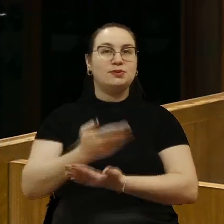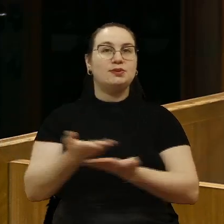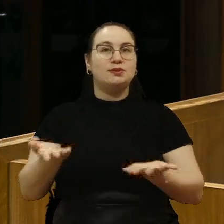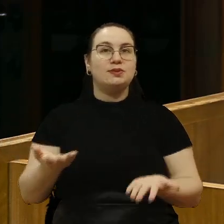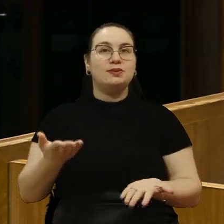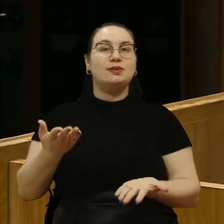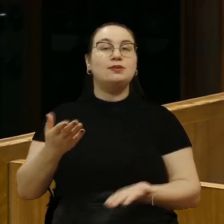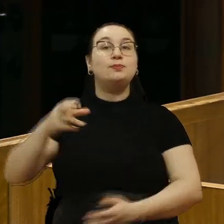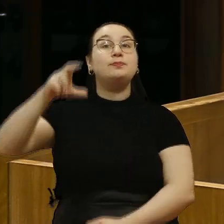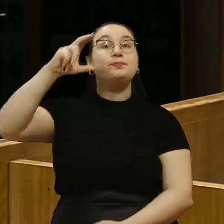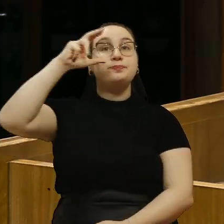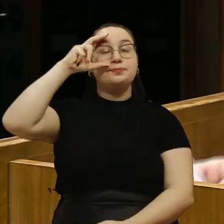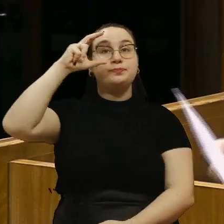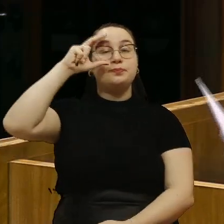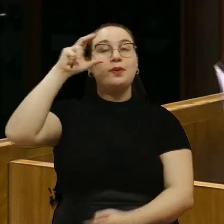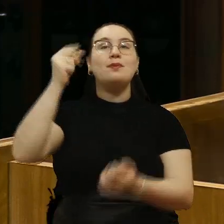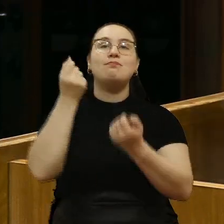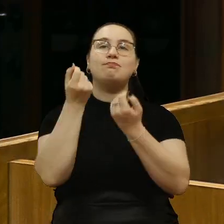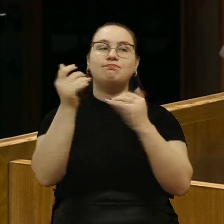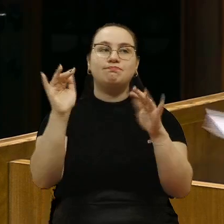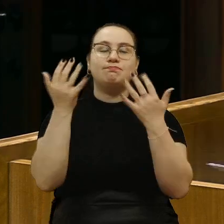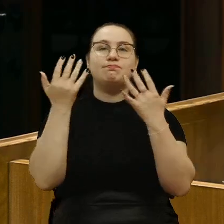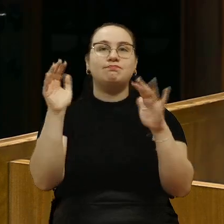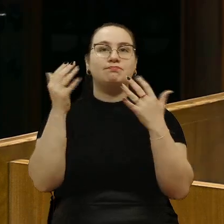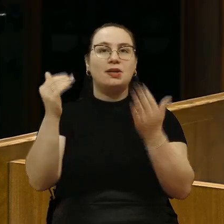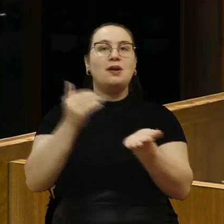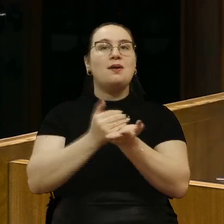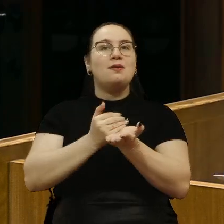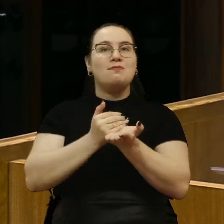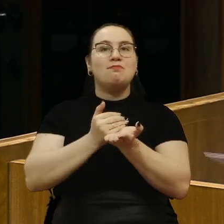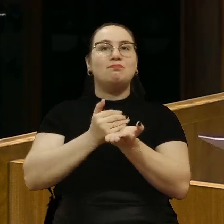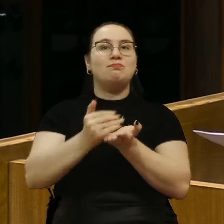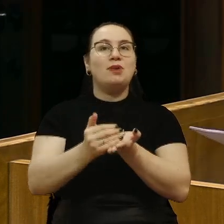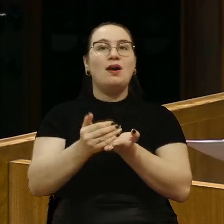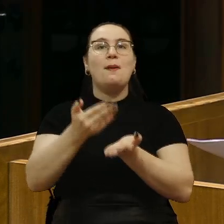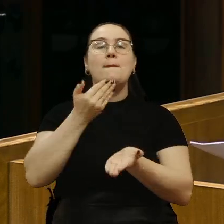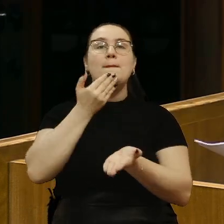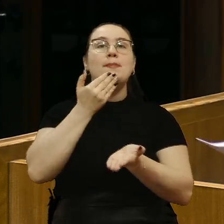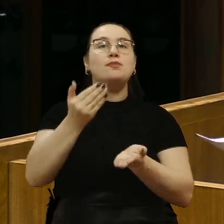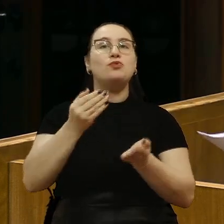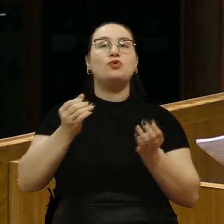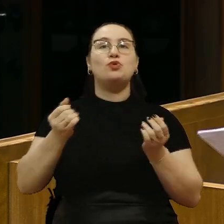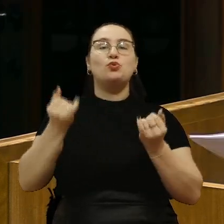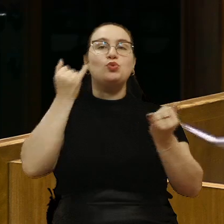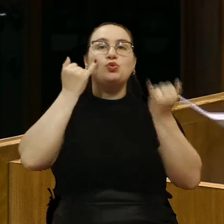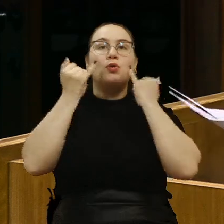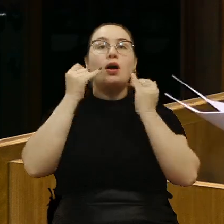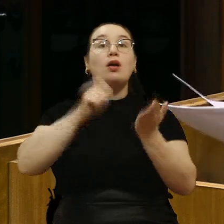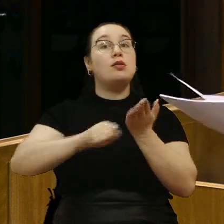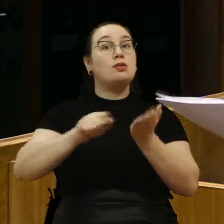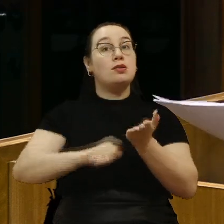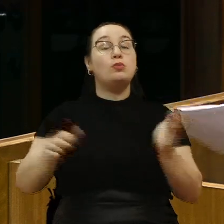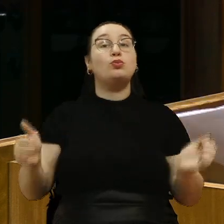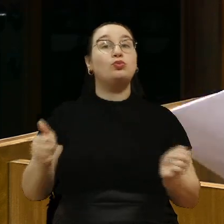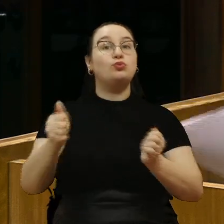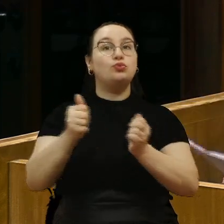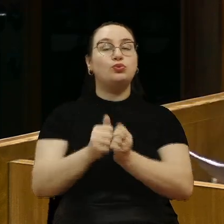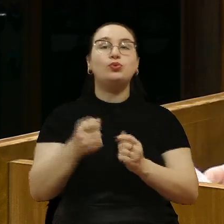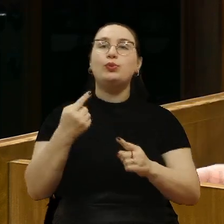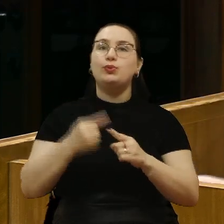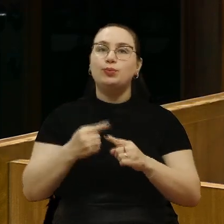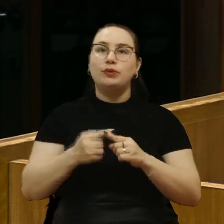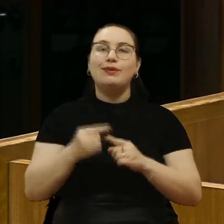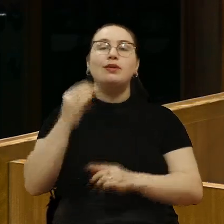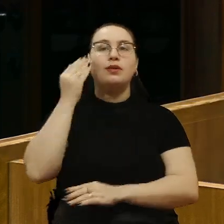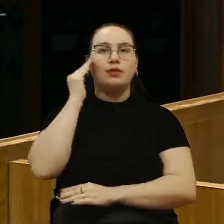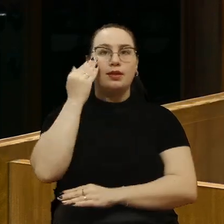Vereadora Sandra, parabéns, né, pela iniciativa do pedido de informação, assinamos juntos, né? Por quê? Porque